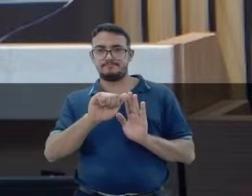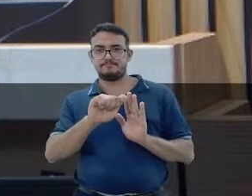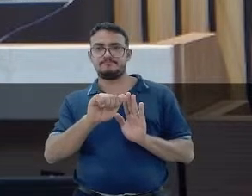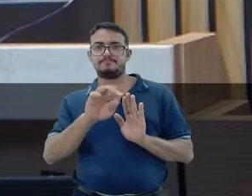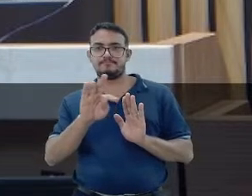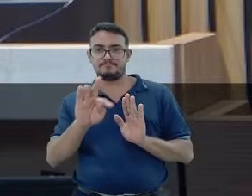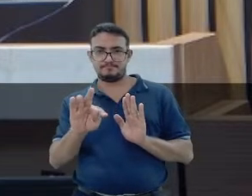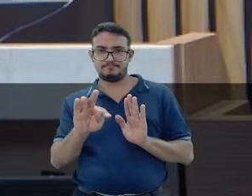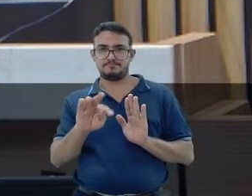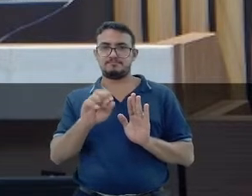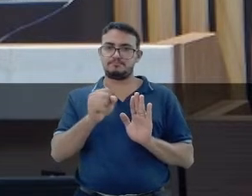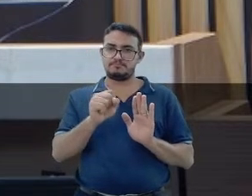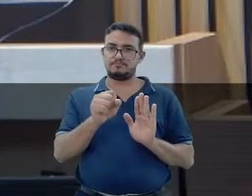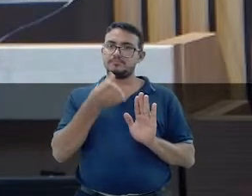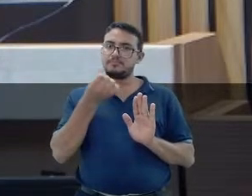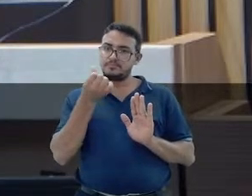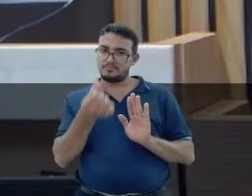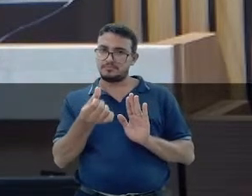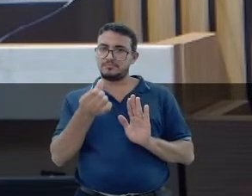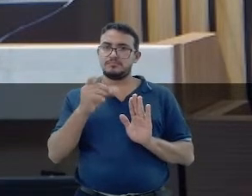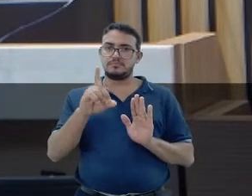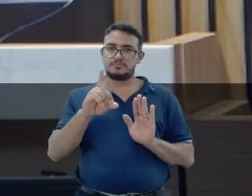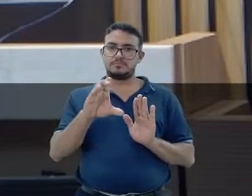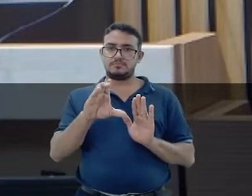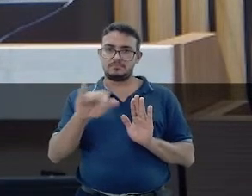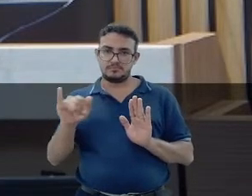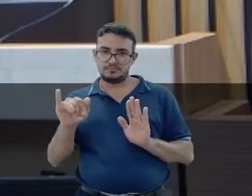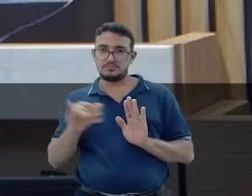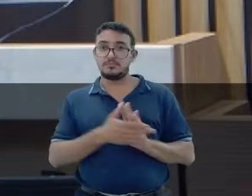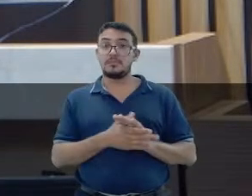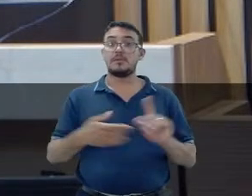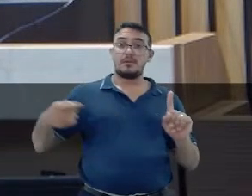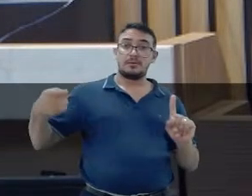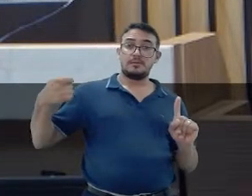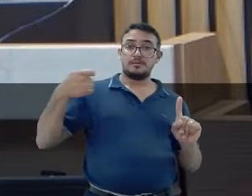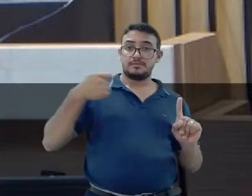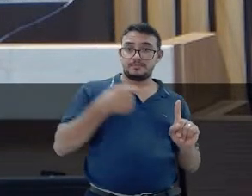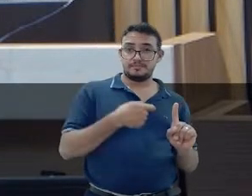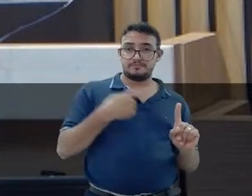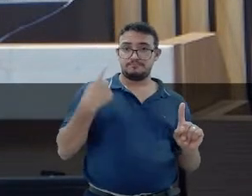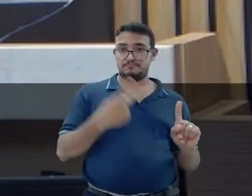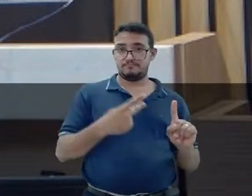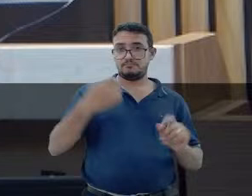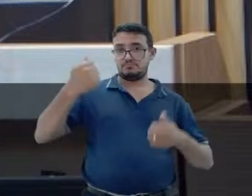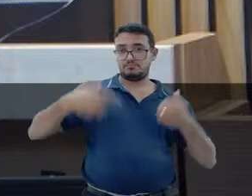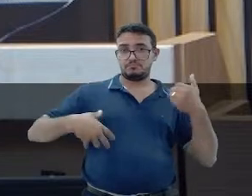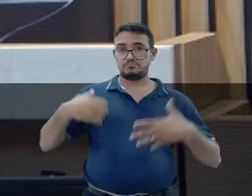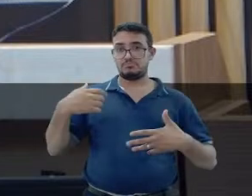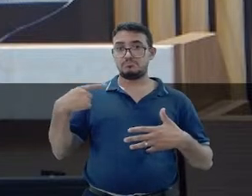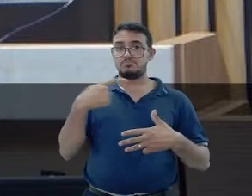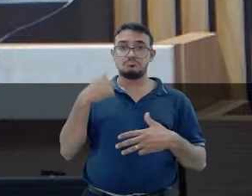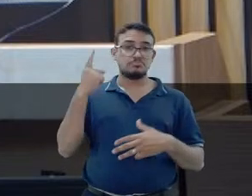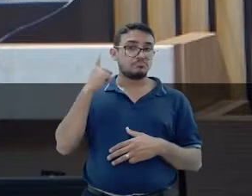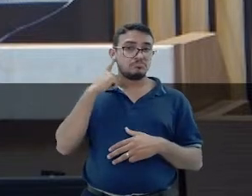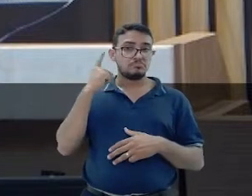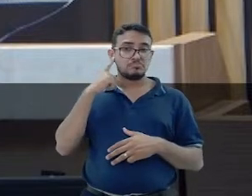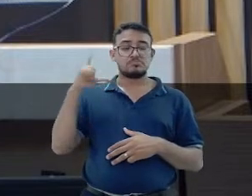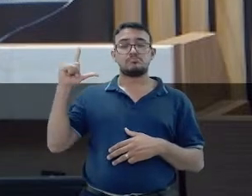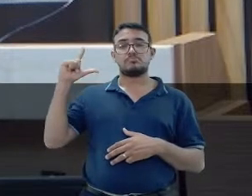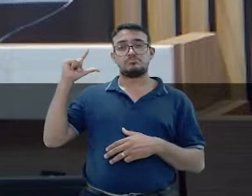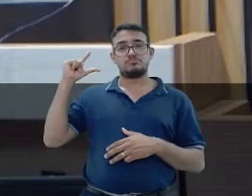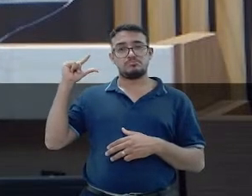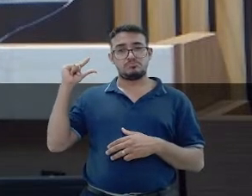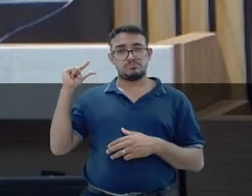86 decibéis, até mesmo porque o autor, em seu depoimento, noticiou que sua perda auditiva era anterior